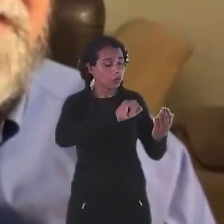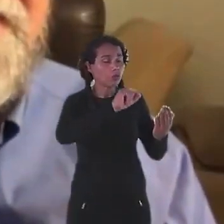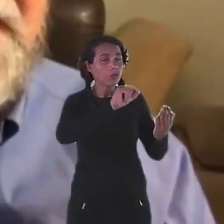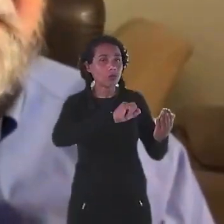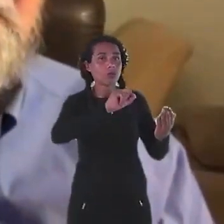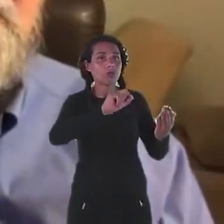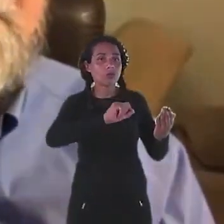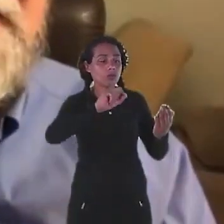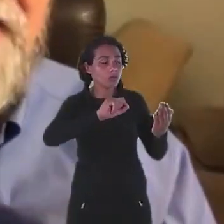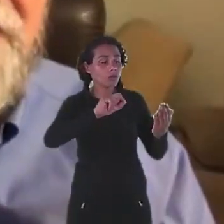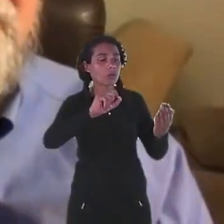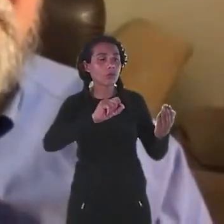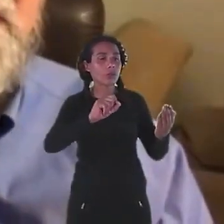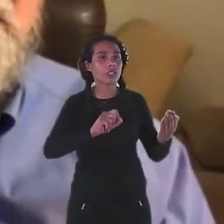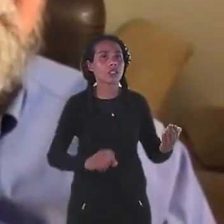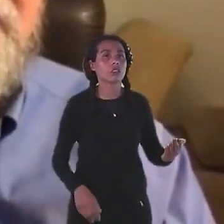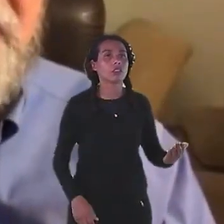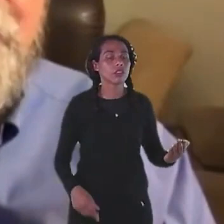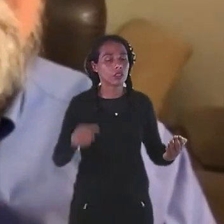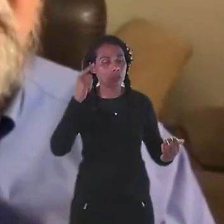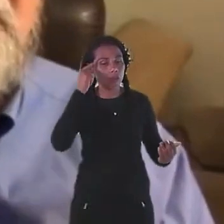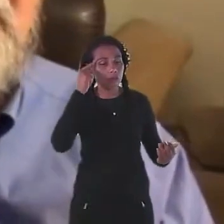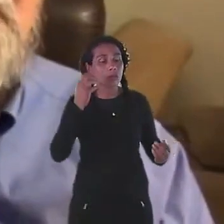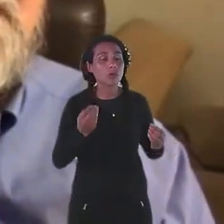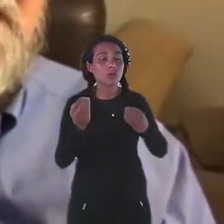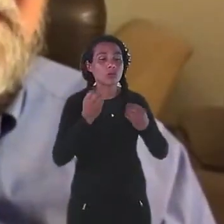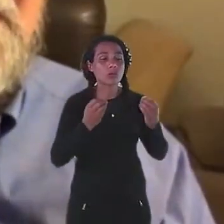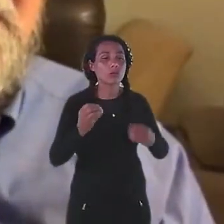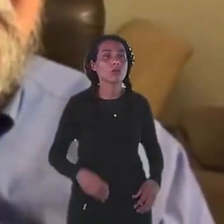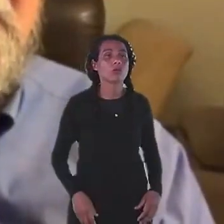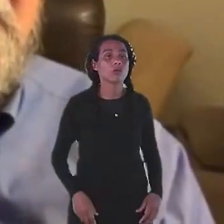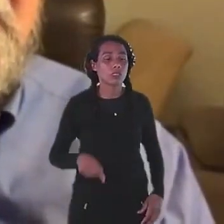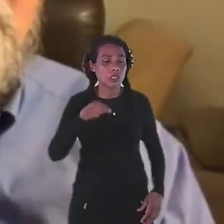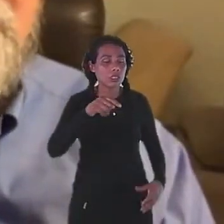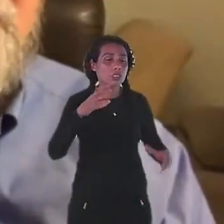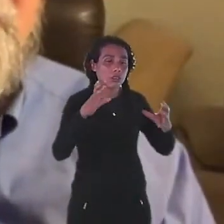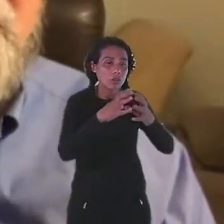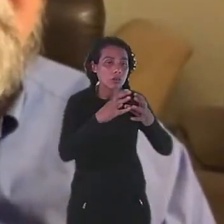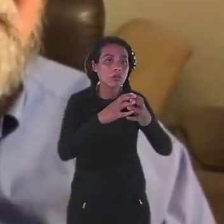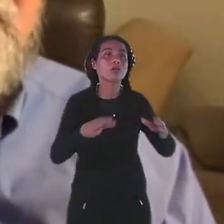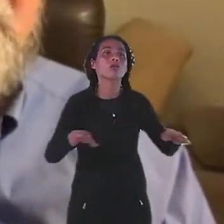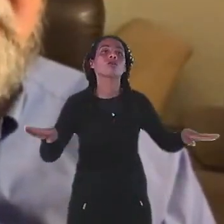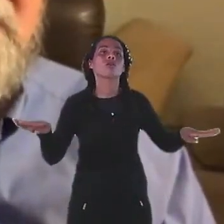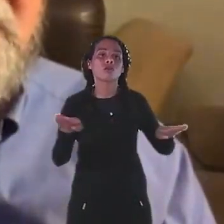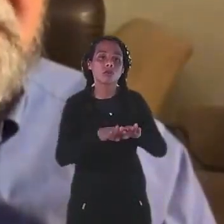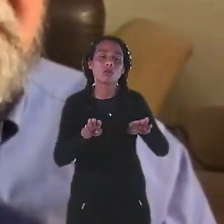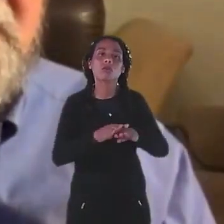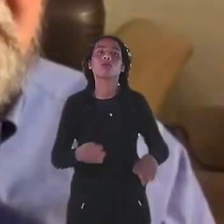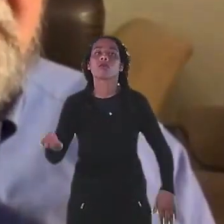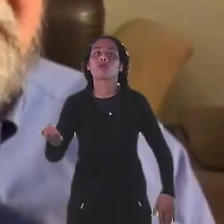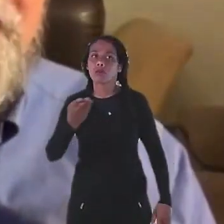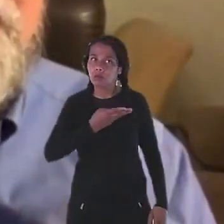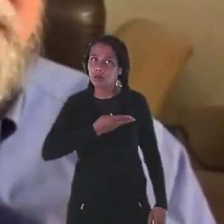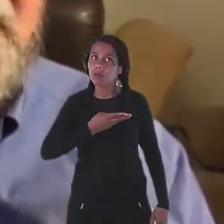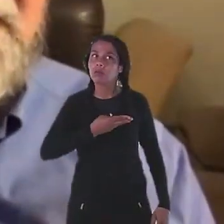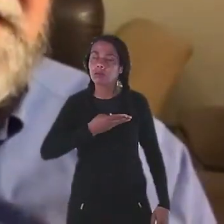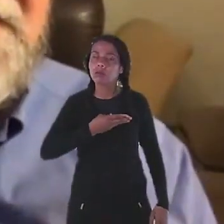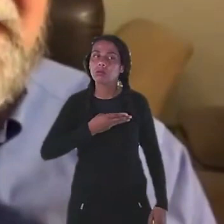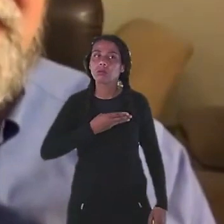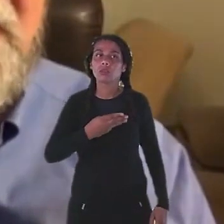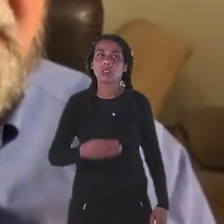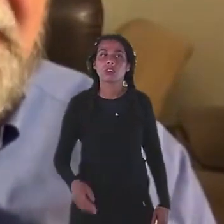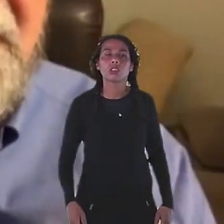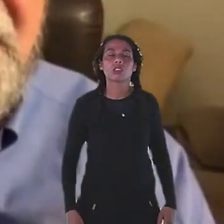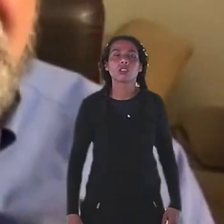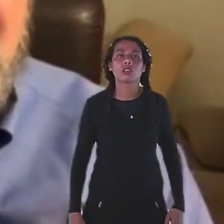seus amigos sendo abatidos, você subia aquela escada quando o seu nome era chamado, né, e se jogar